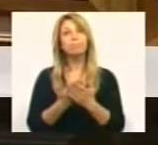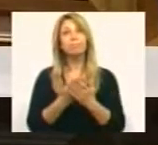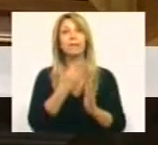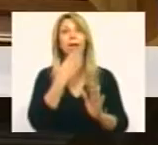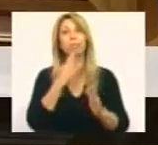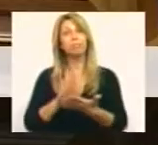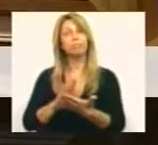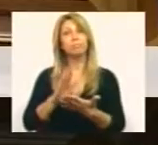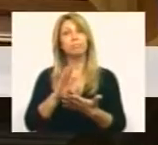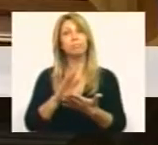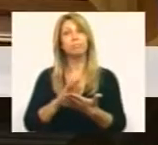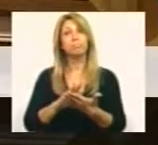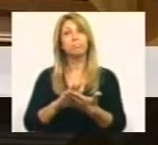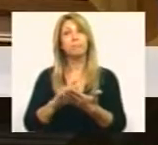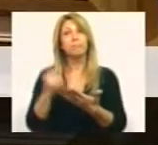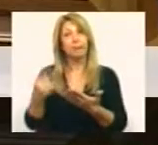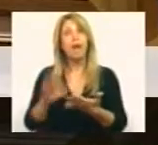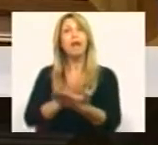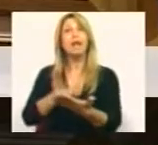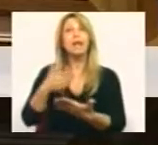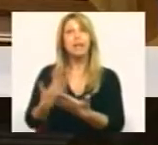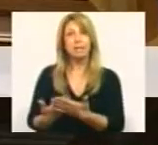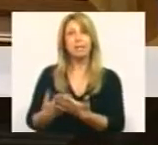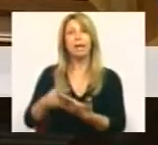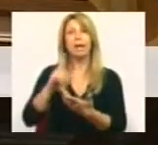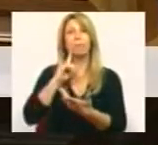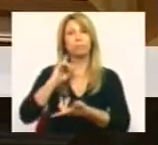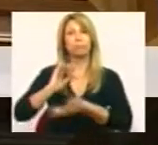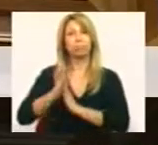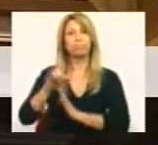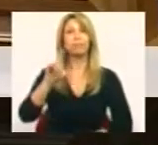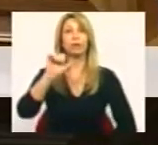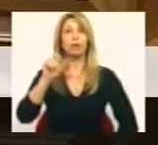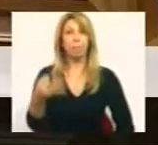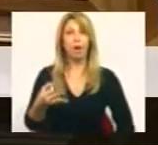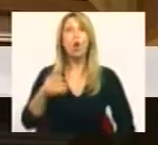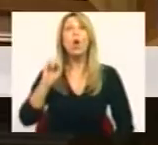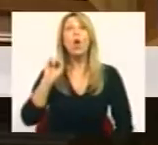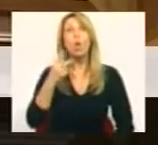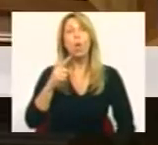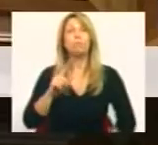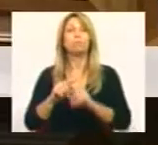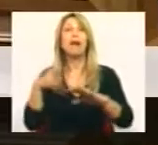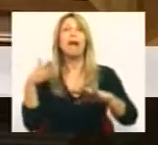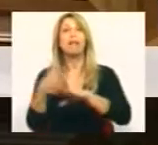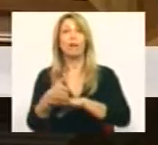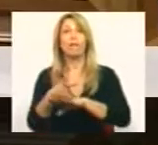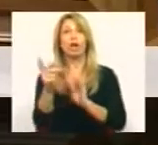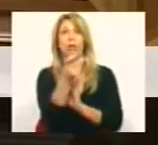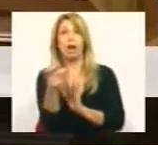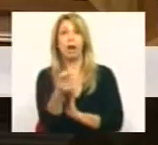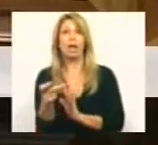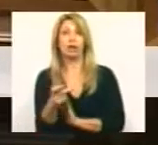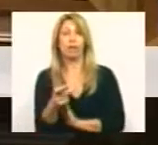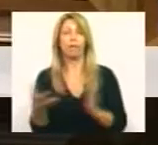interpretação de língua gestual portuguesa ou também através de legendagem. De resto, a